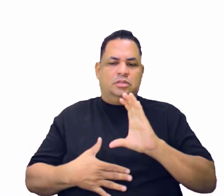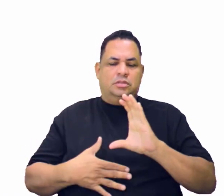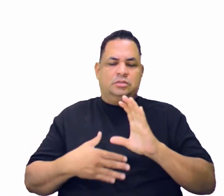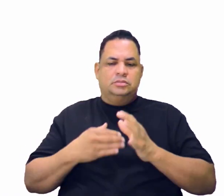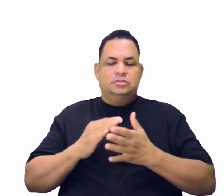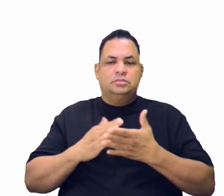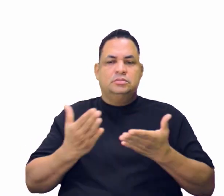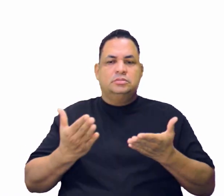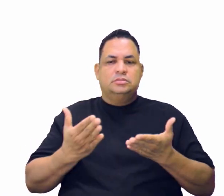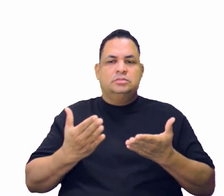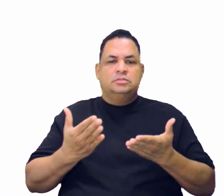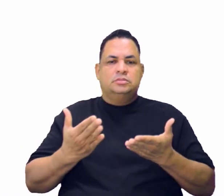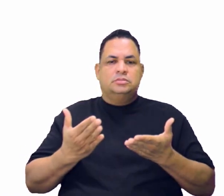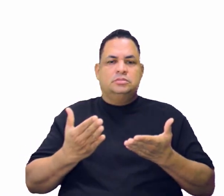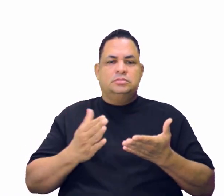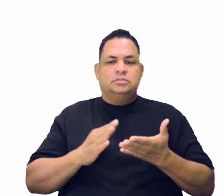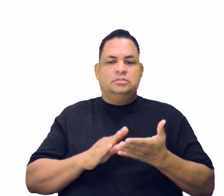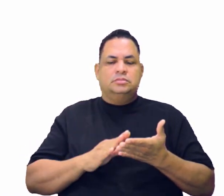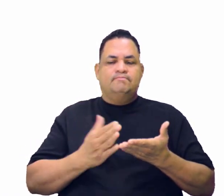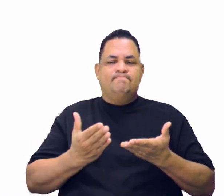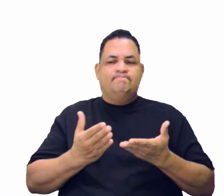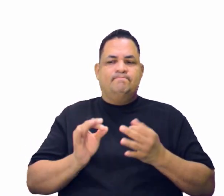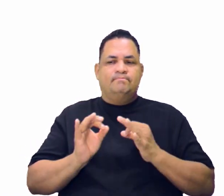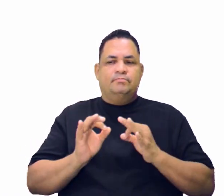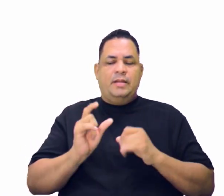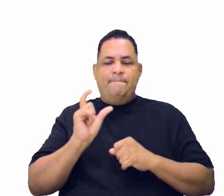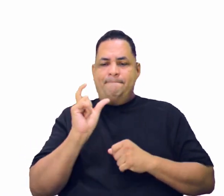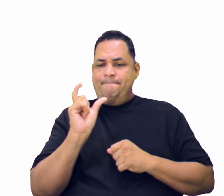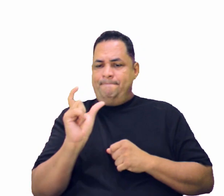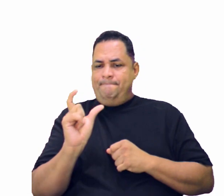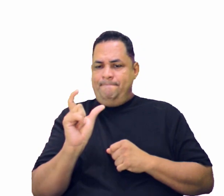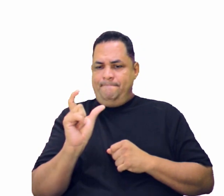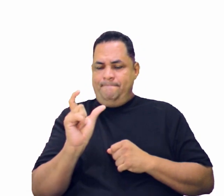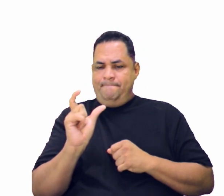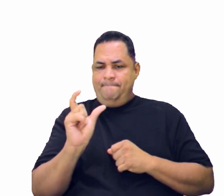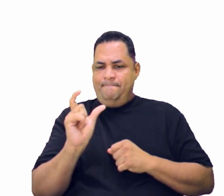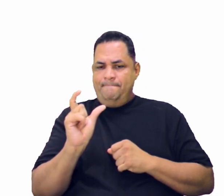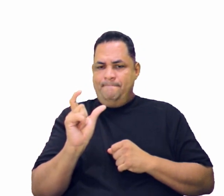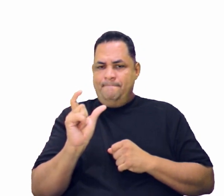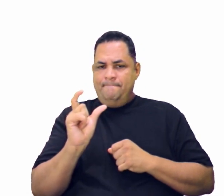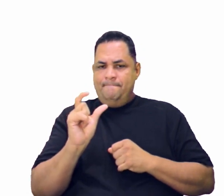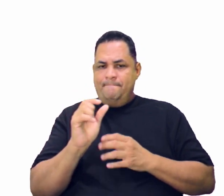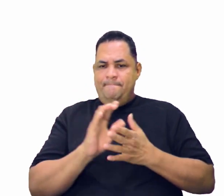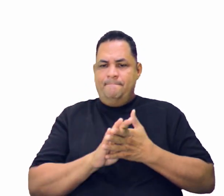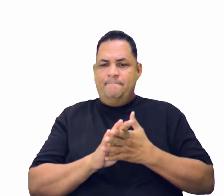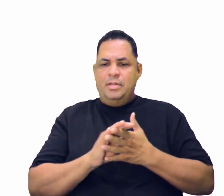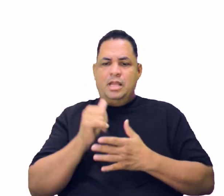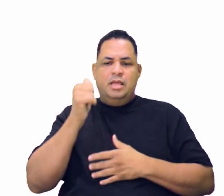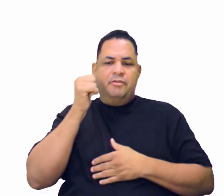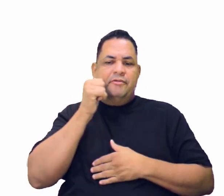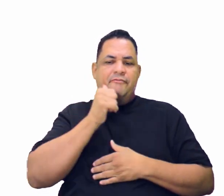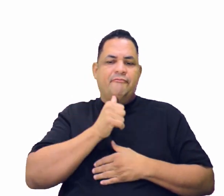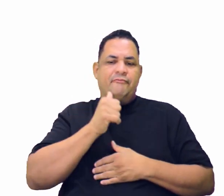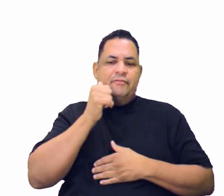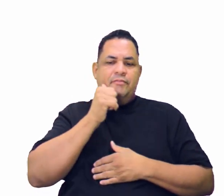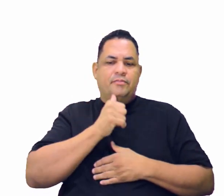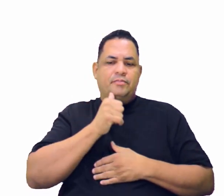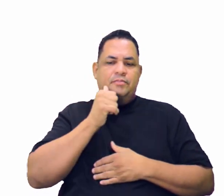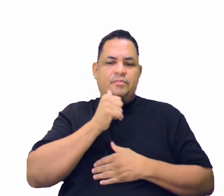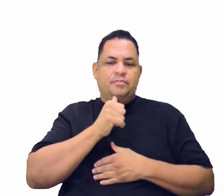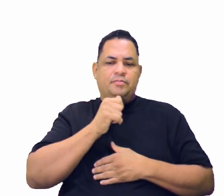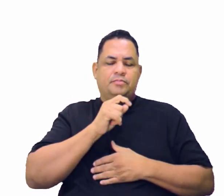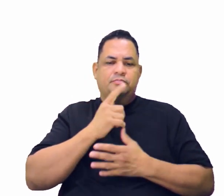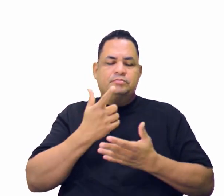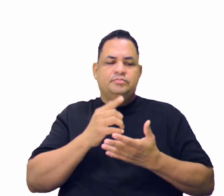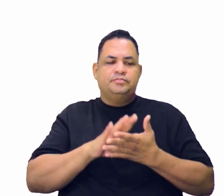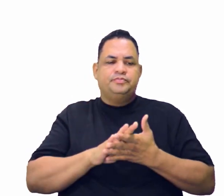um adjetivo para a palavra do gênero feminino.